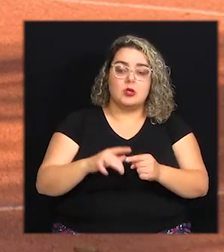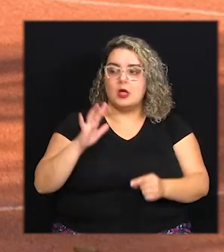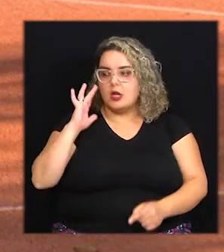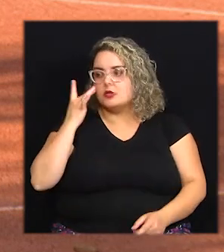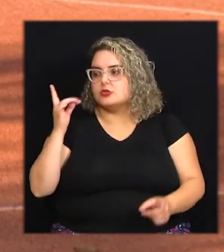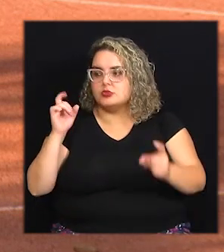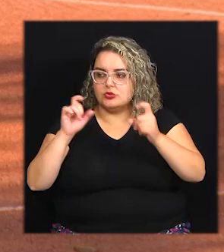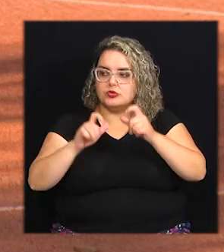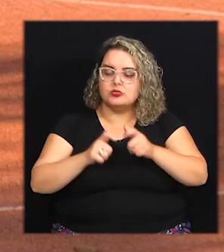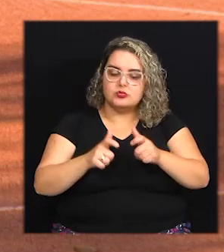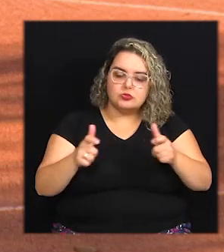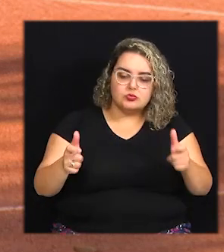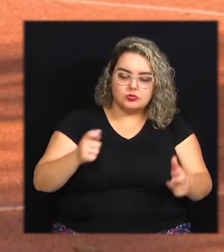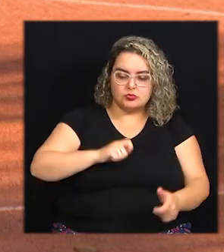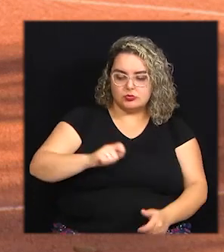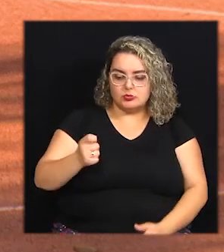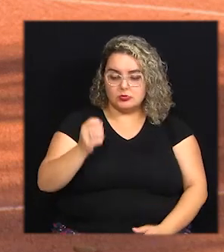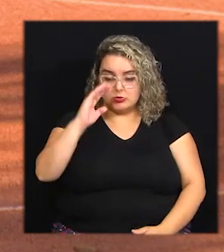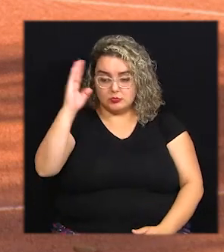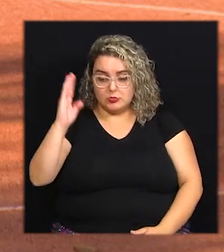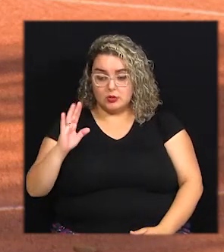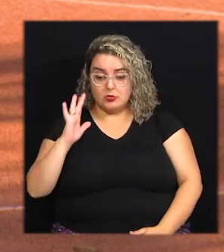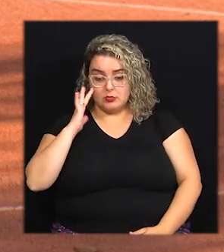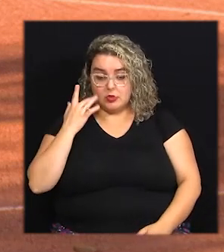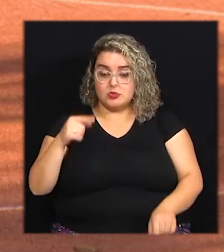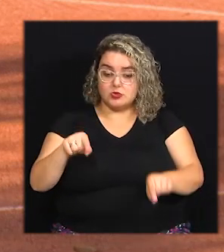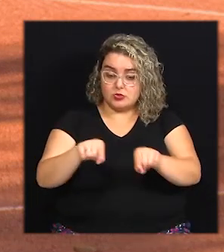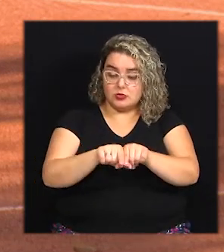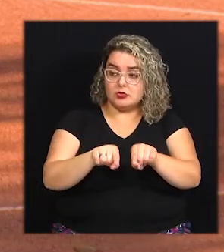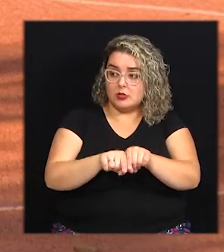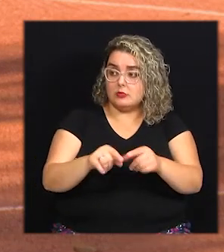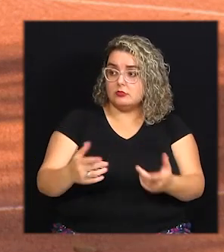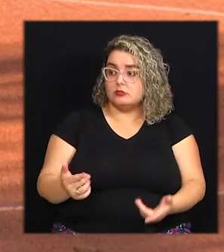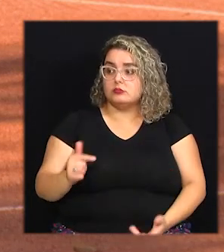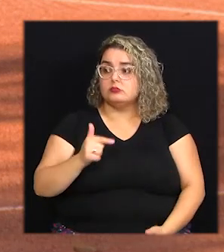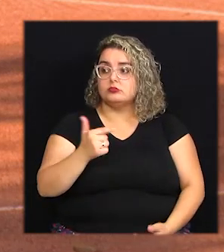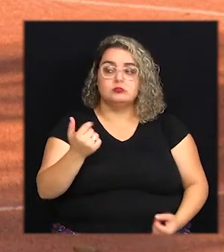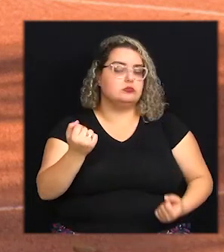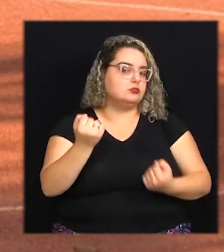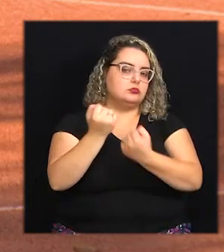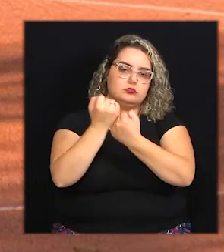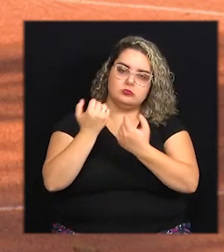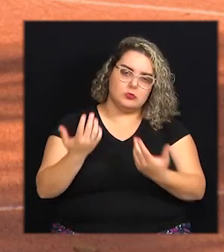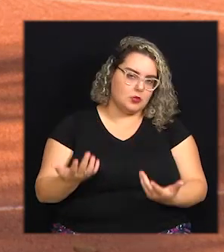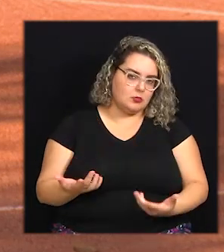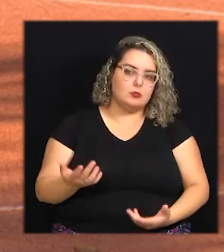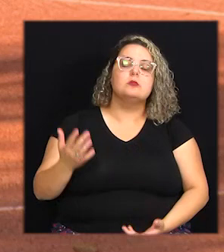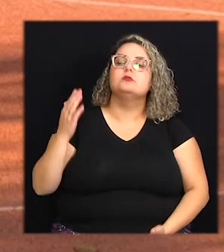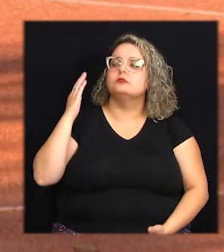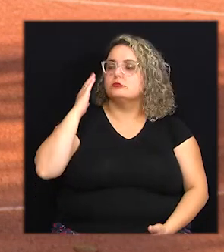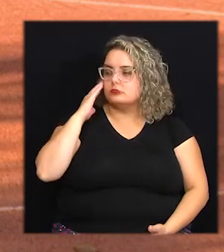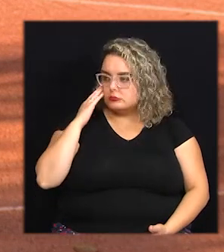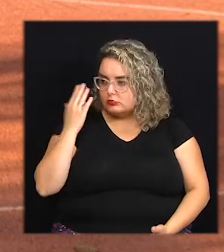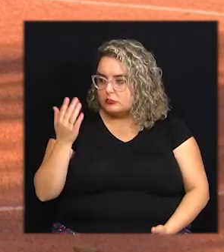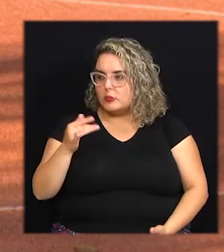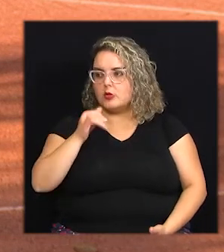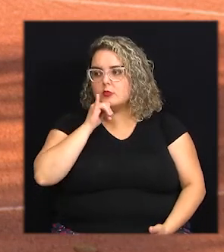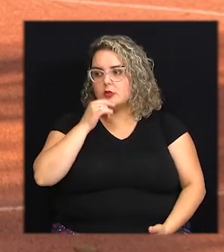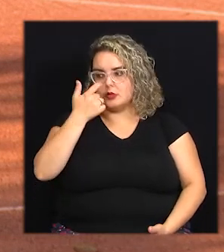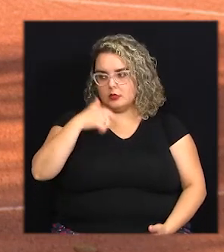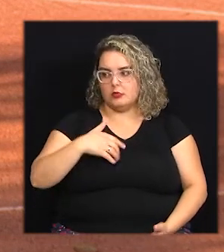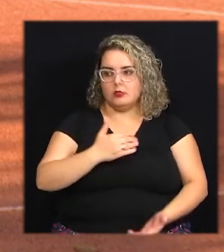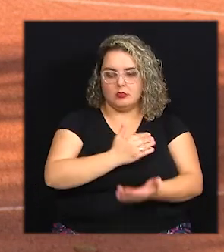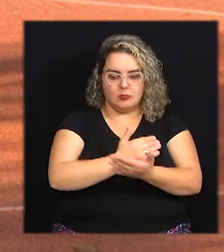por que você acha que é difícil o crescimento do tênis no Brasil, eu acho que também não tem muito apoio. Tá.